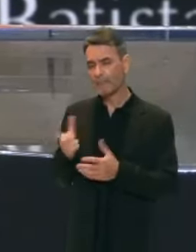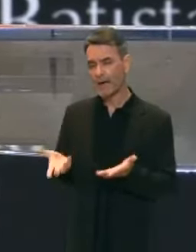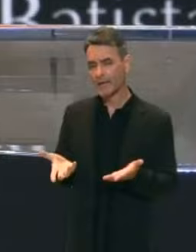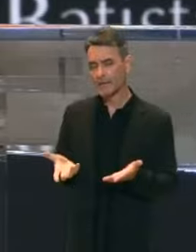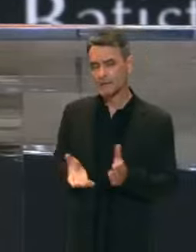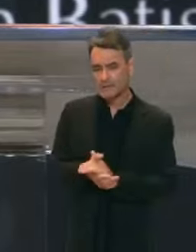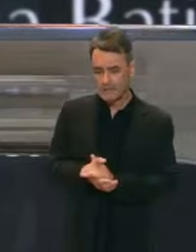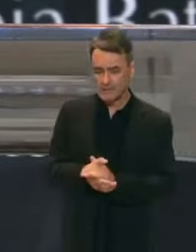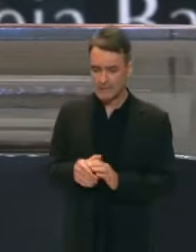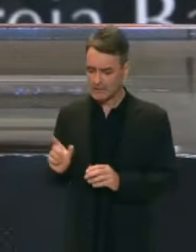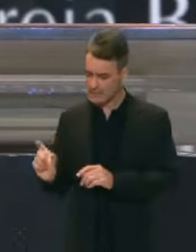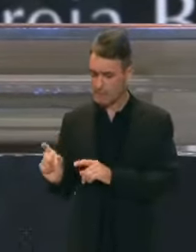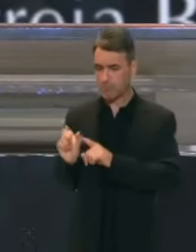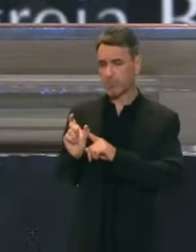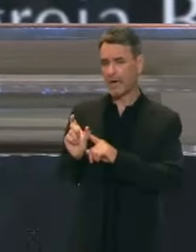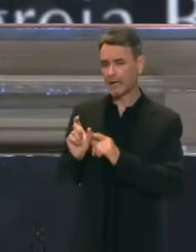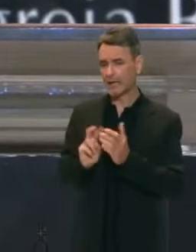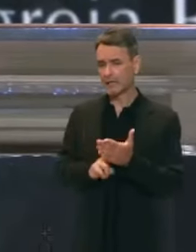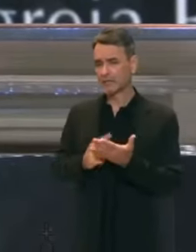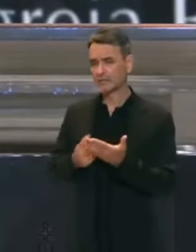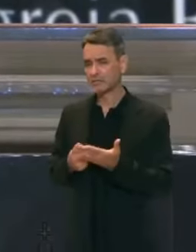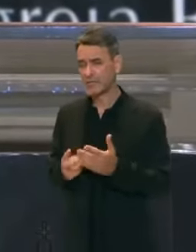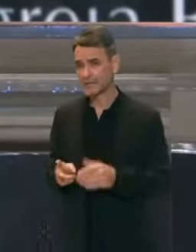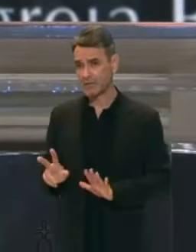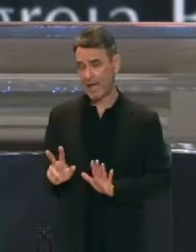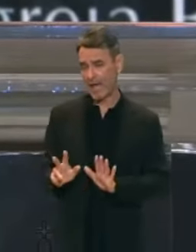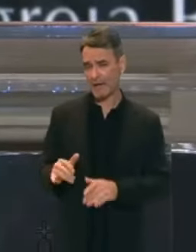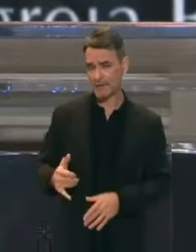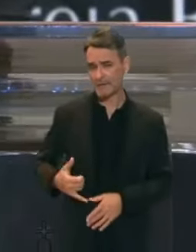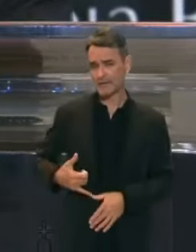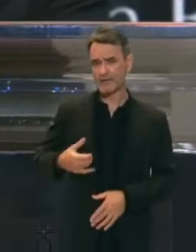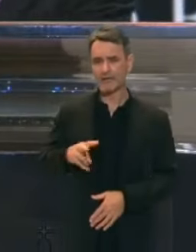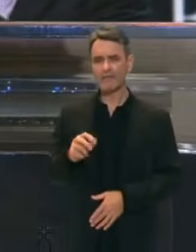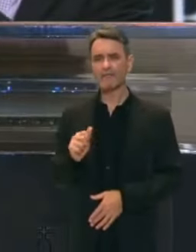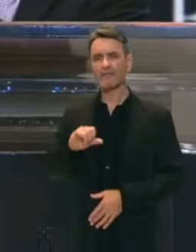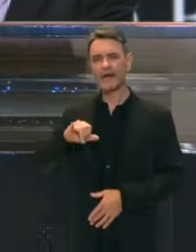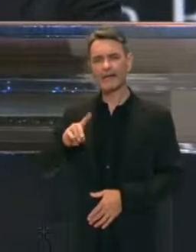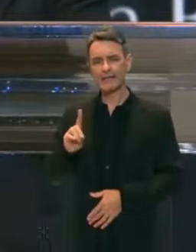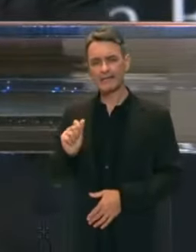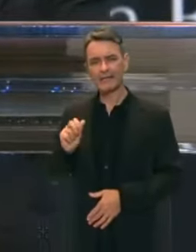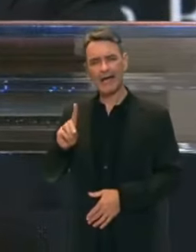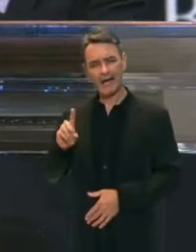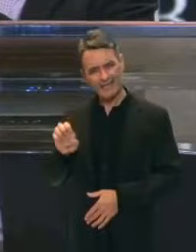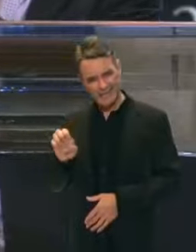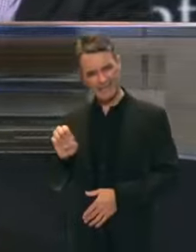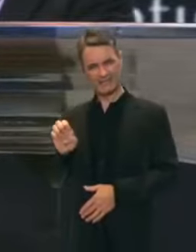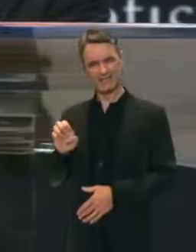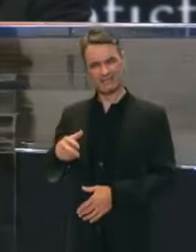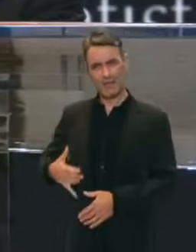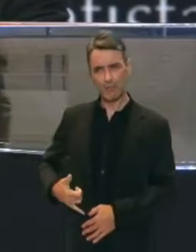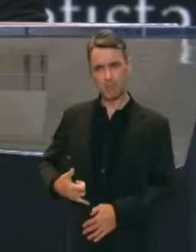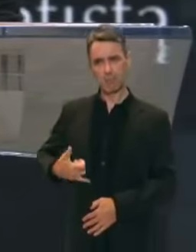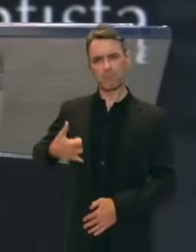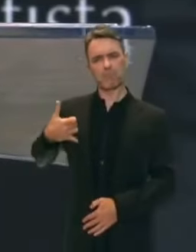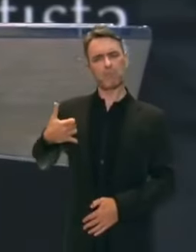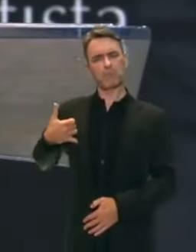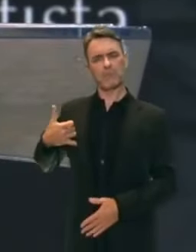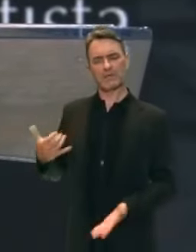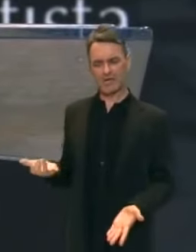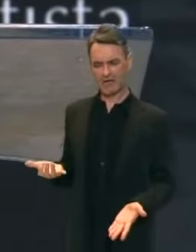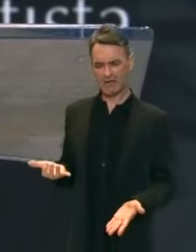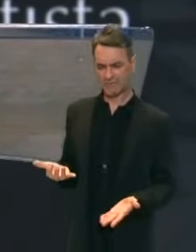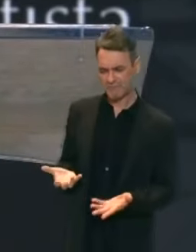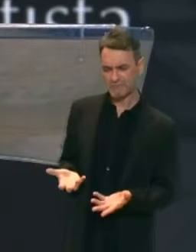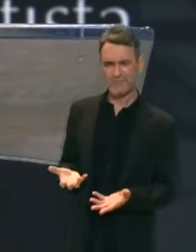ela é traduzida algumas vezes como vaidade, mas ela seria como se fosse uma nuvem, um vapor, algo que se